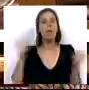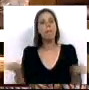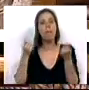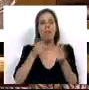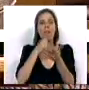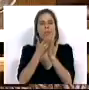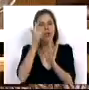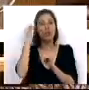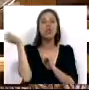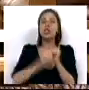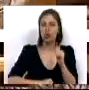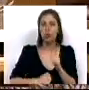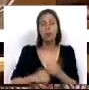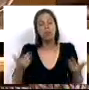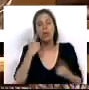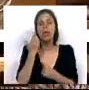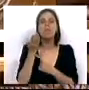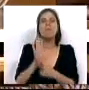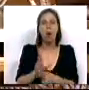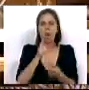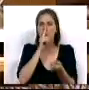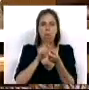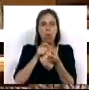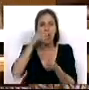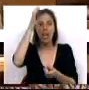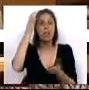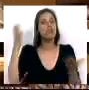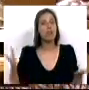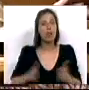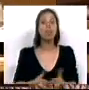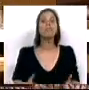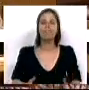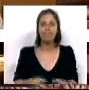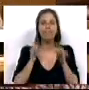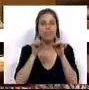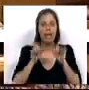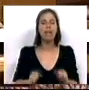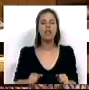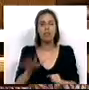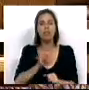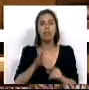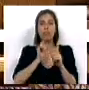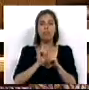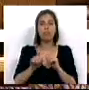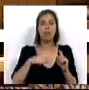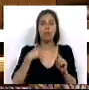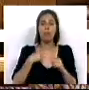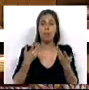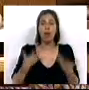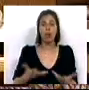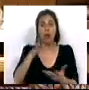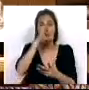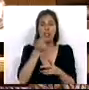promove medidas estúpidas e demonstra muito pouca inteligência. Ora, aqui está um quadro traçado pelo